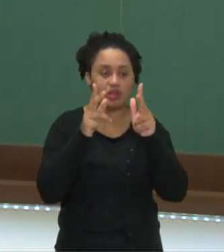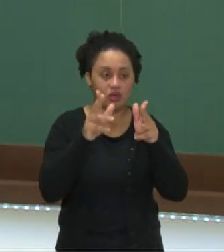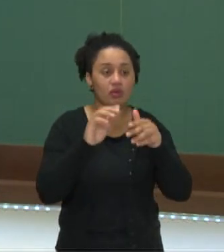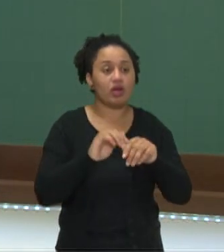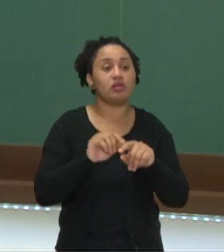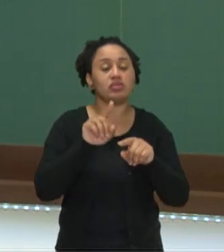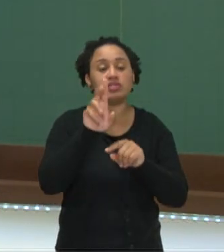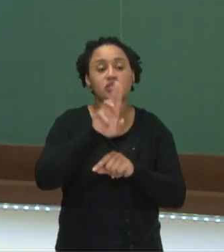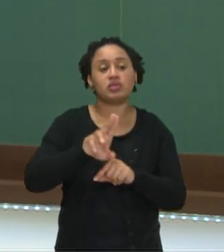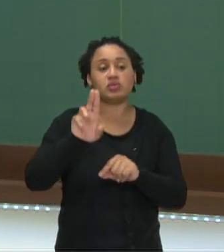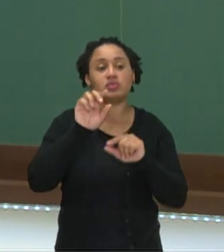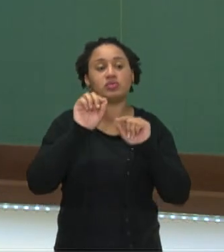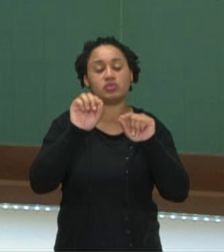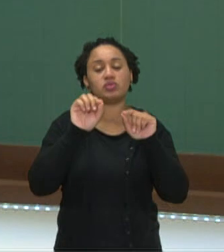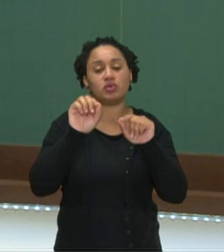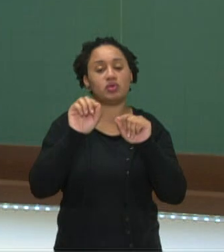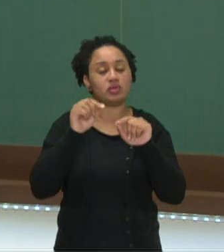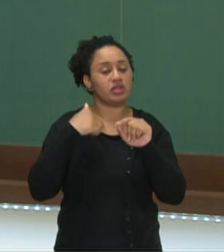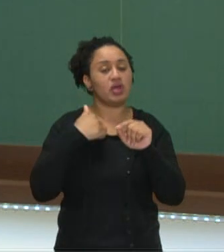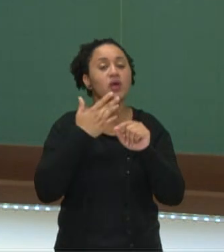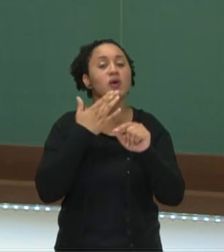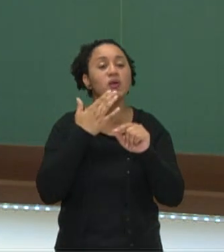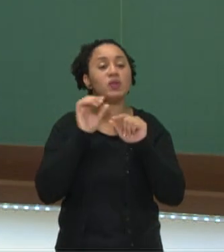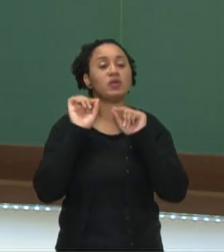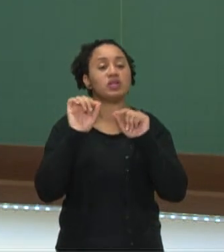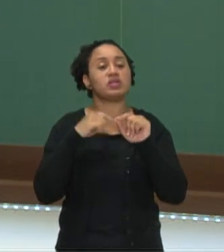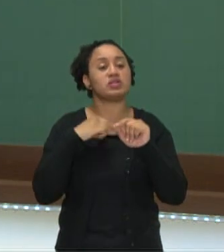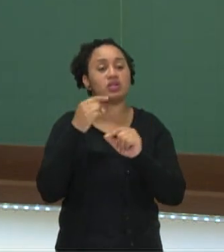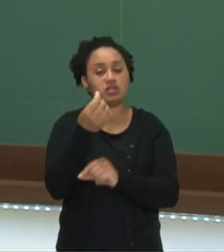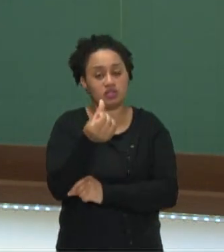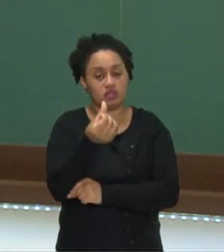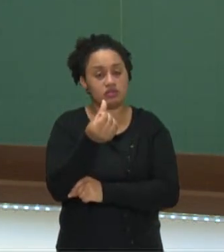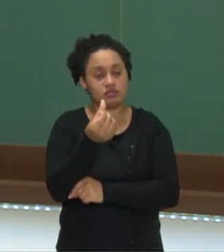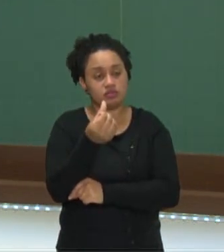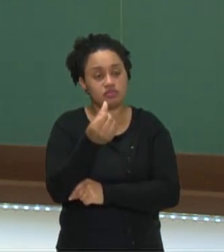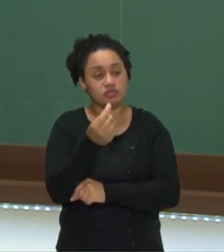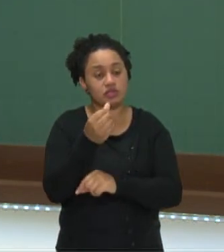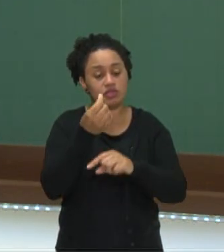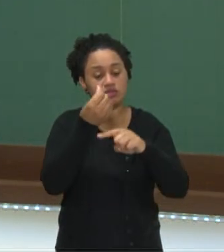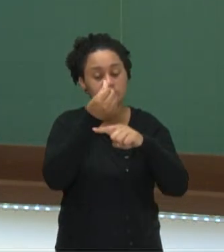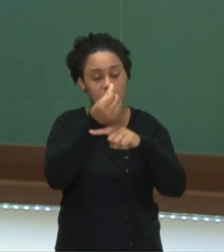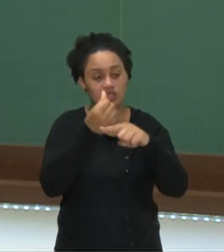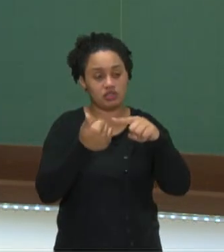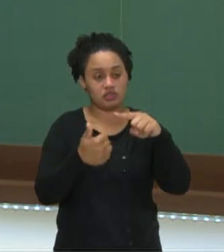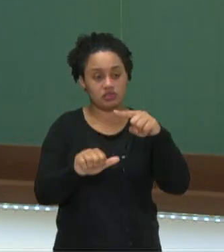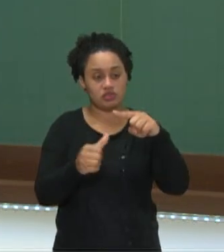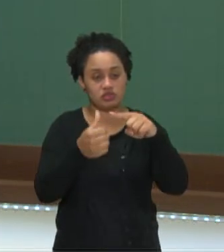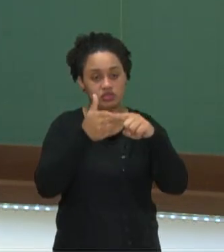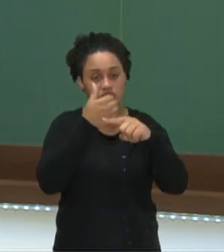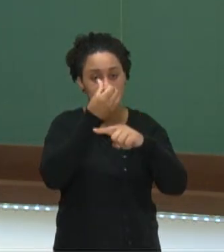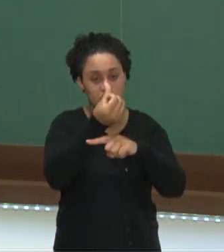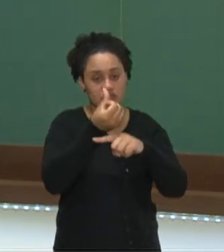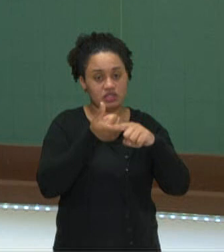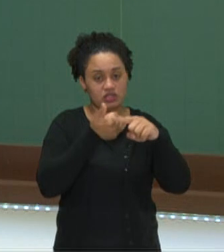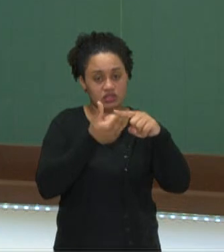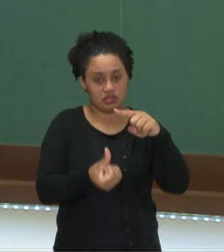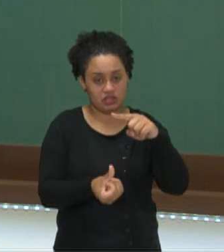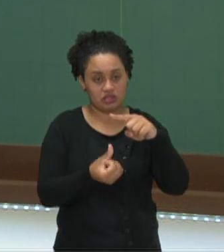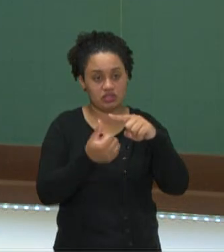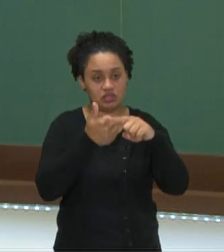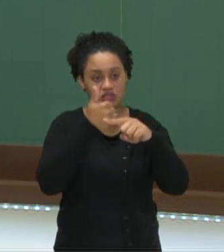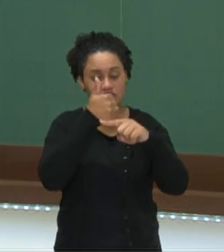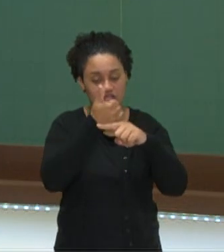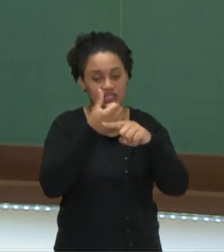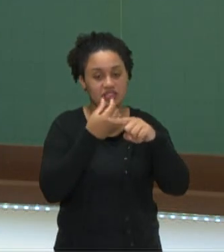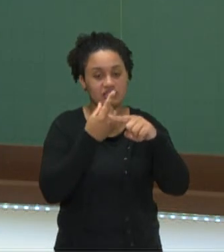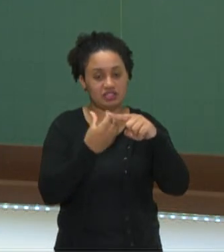você usou, no caso, a parte colorida, são 6 quadradinhos, então 6 de um total de 16. Na letra H,